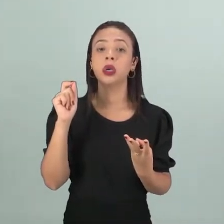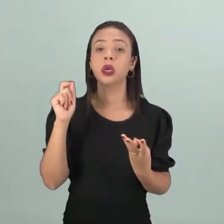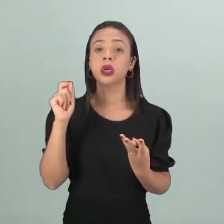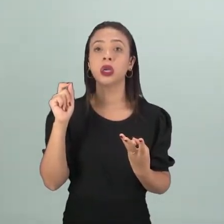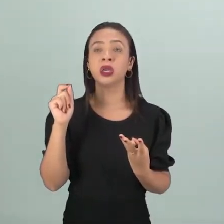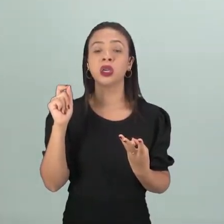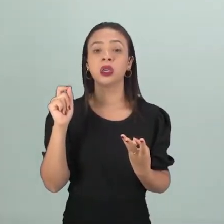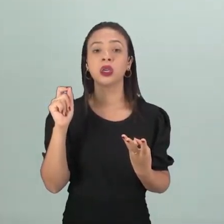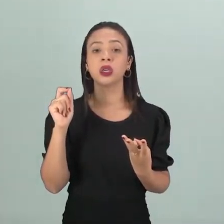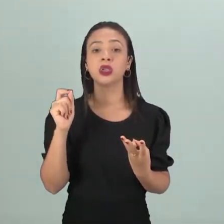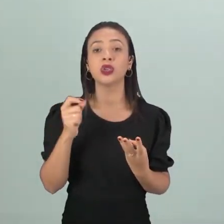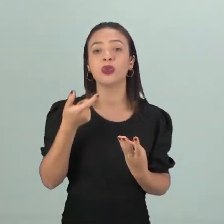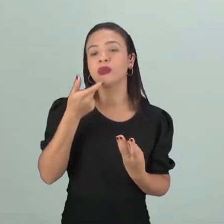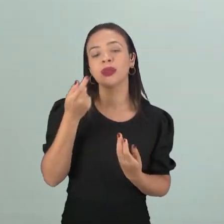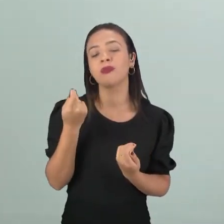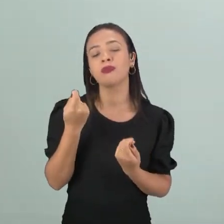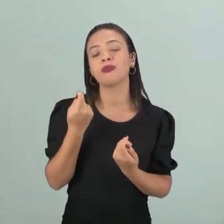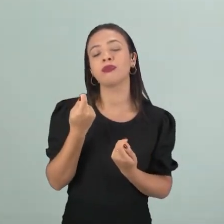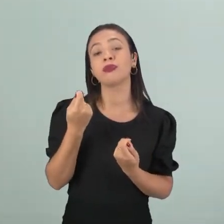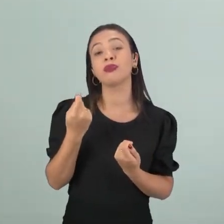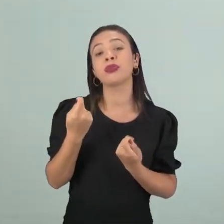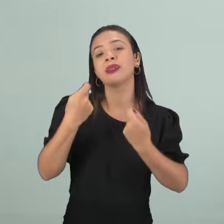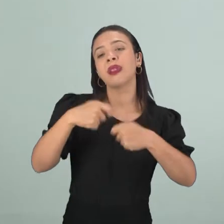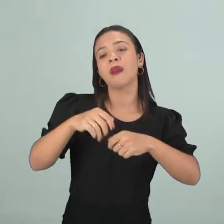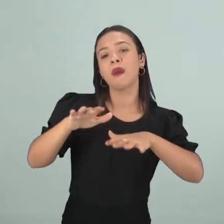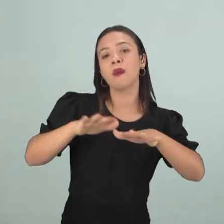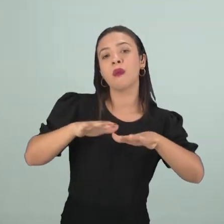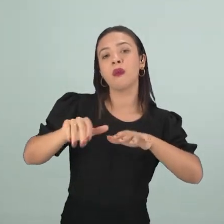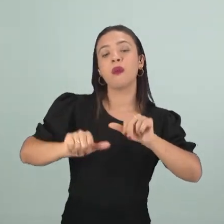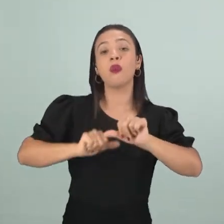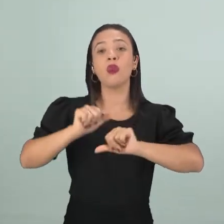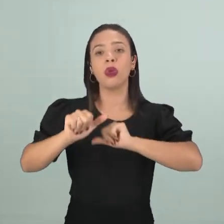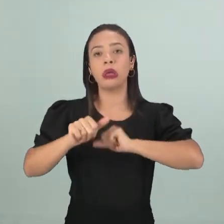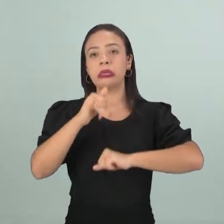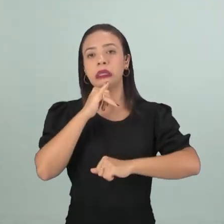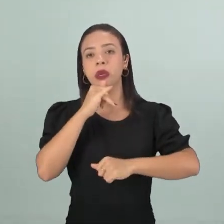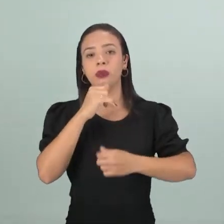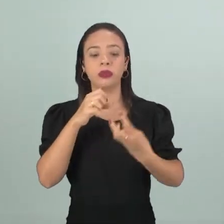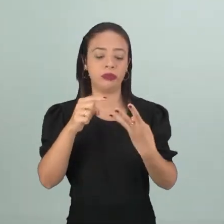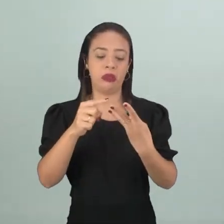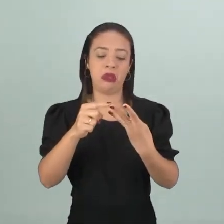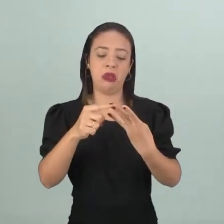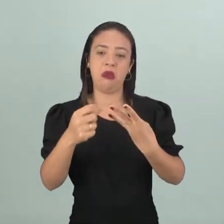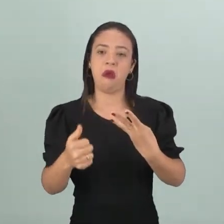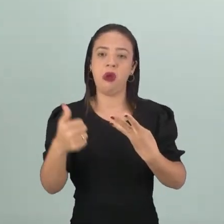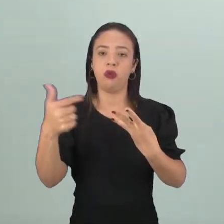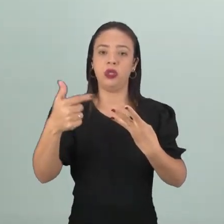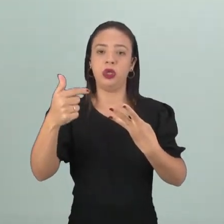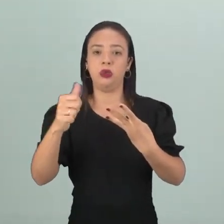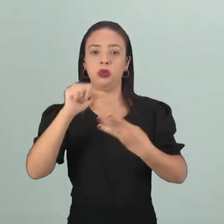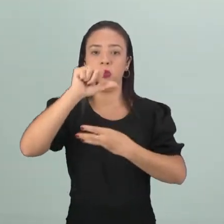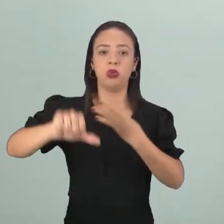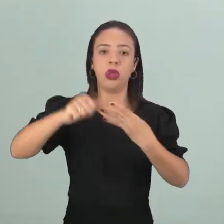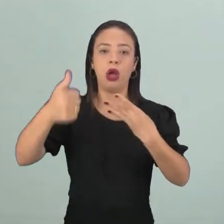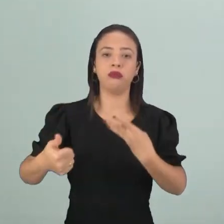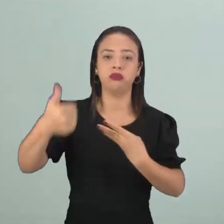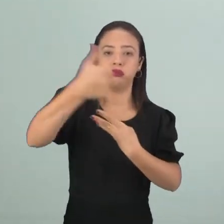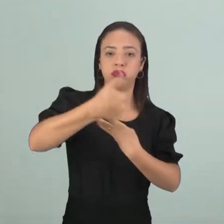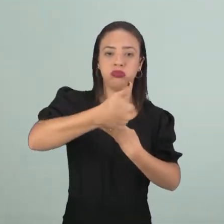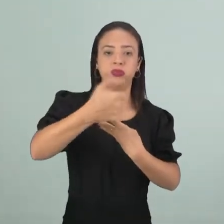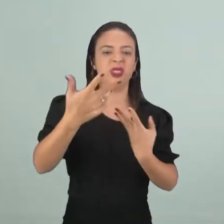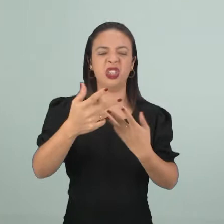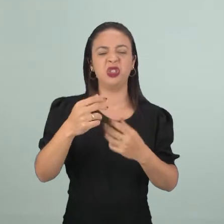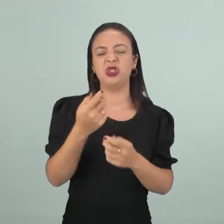mínima de locomoção. Ou seja, do terceiro estado ir para o segundo estado, ou do segundo estado ir para o primeiro. Então, a gente